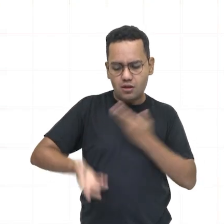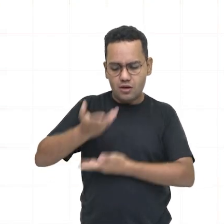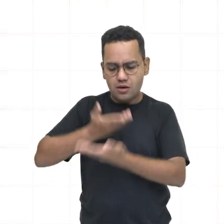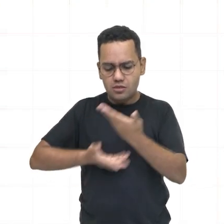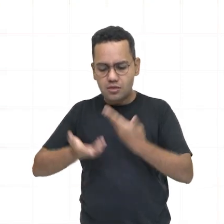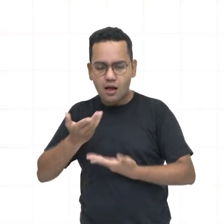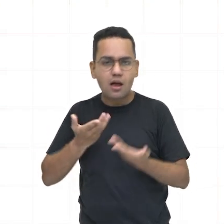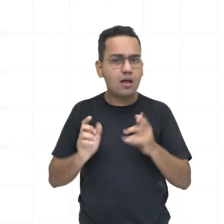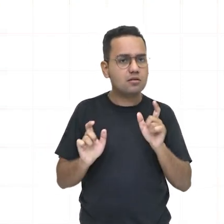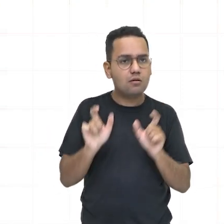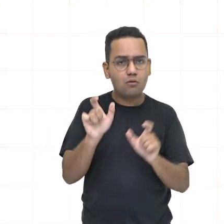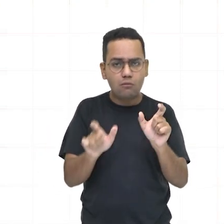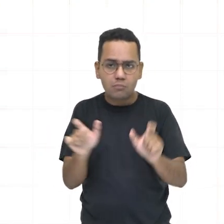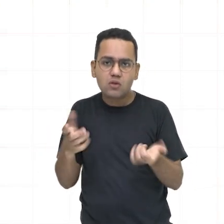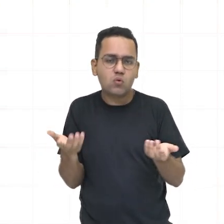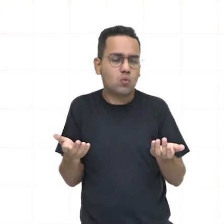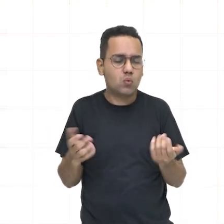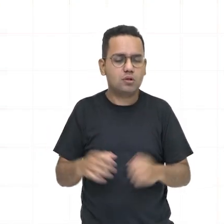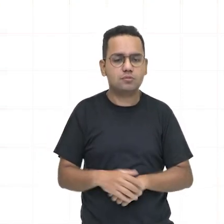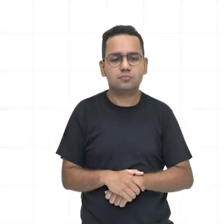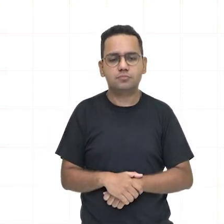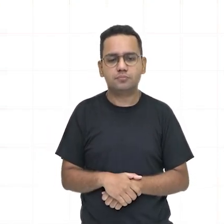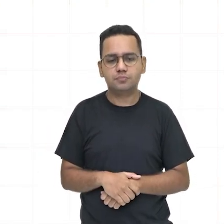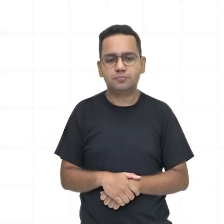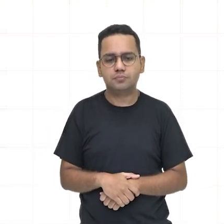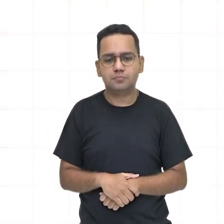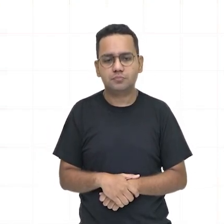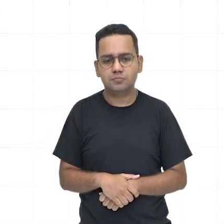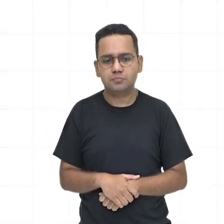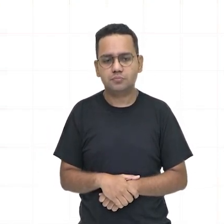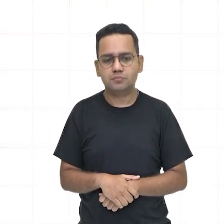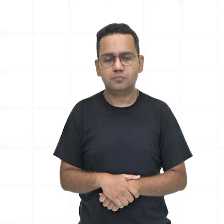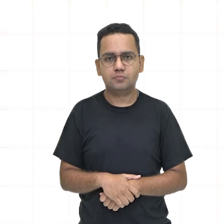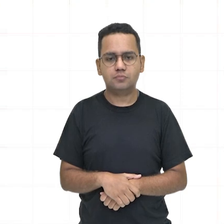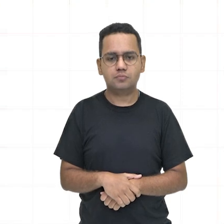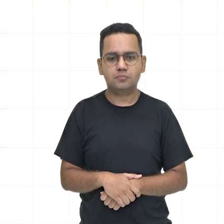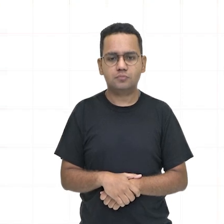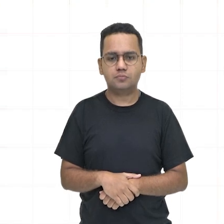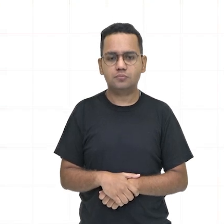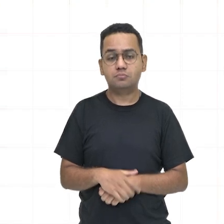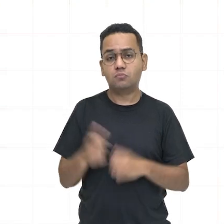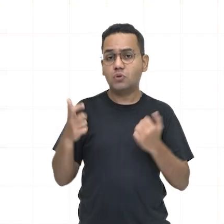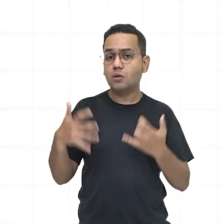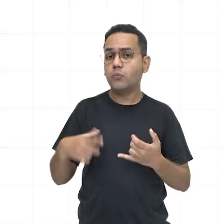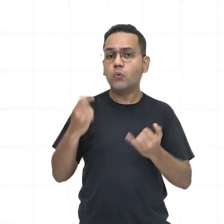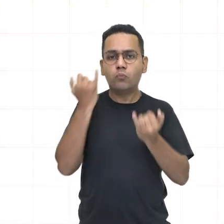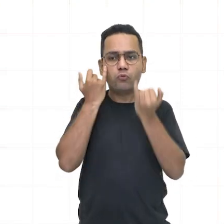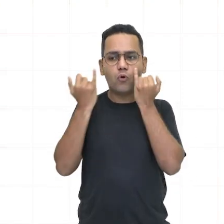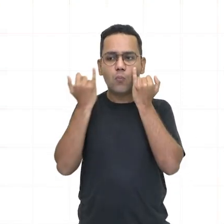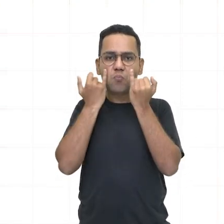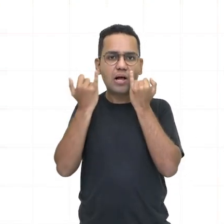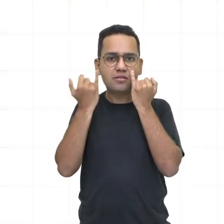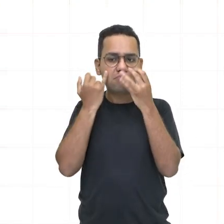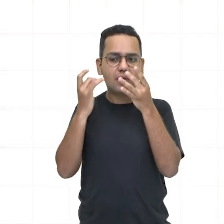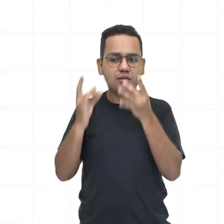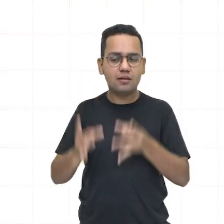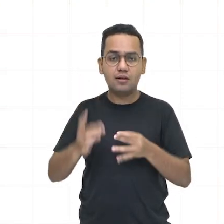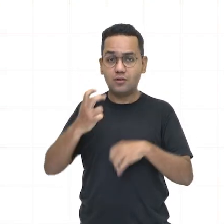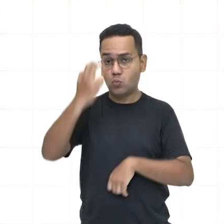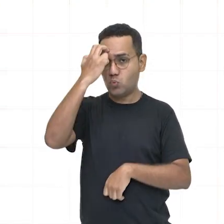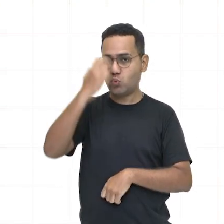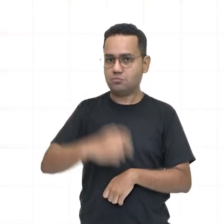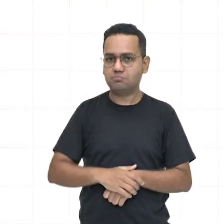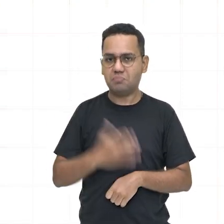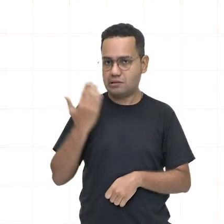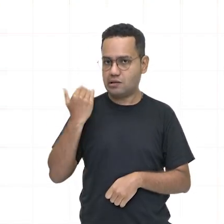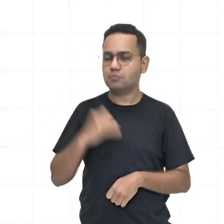com as sociedades que têm se perpetuado, nós estamos falando também da riqueza da cultura dessas civilizações.